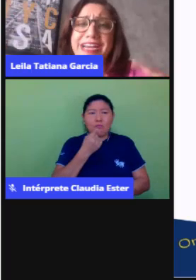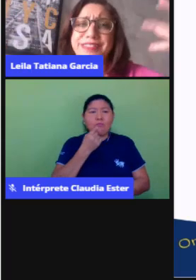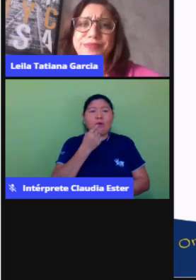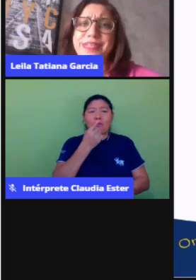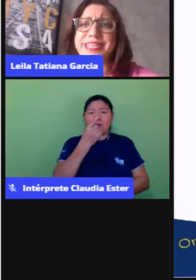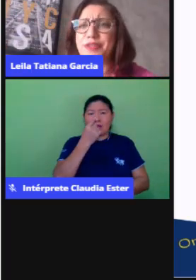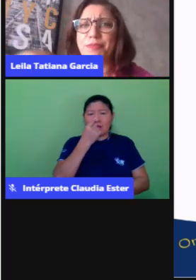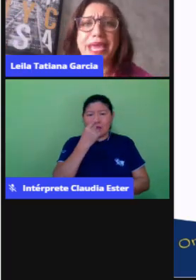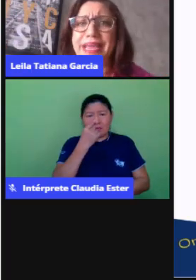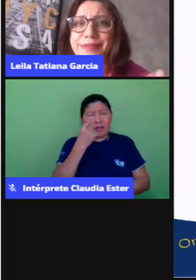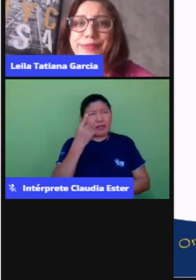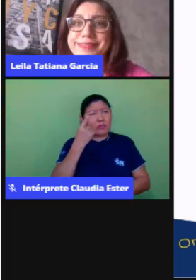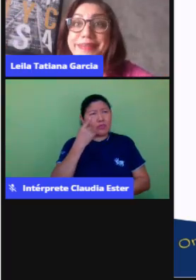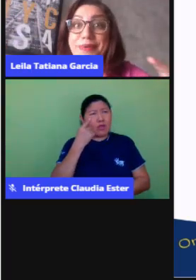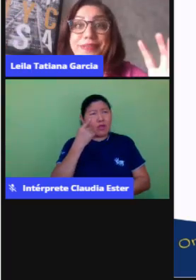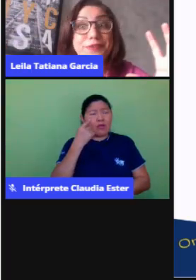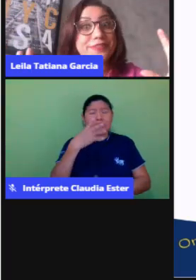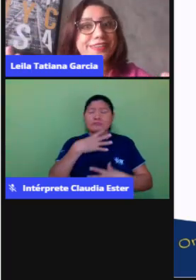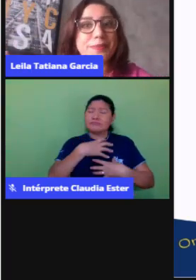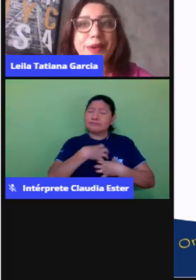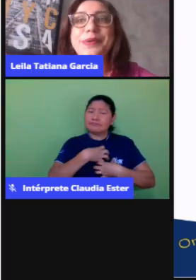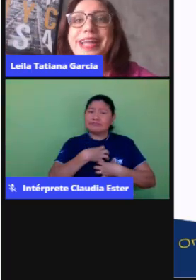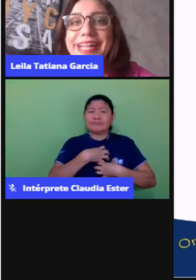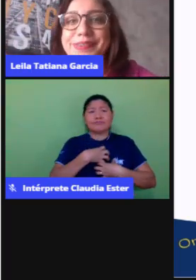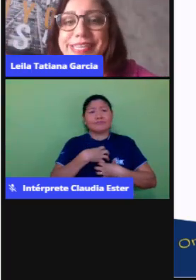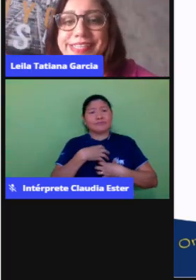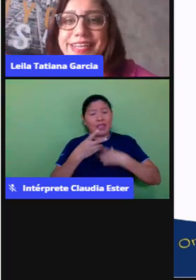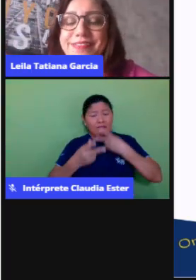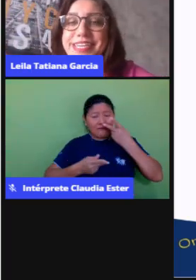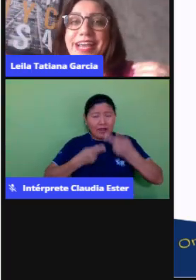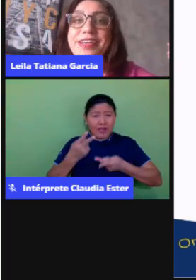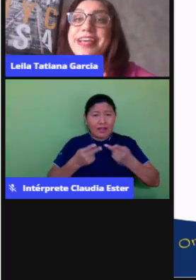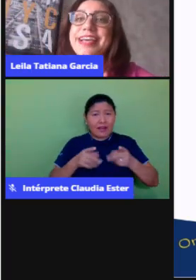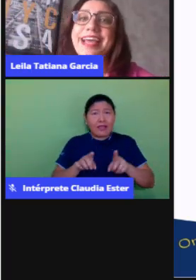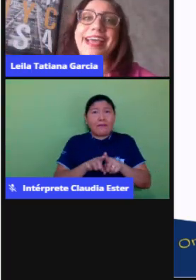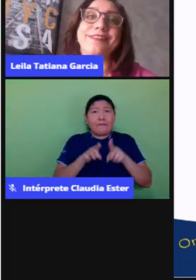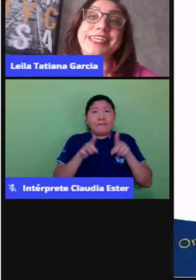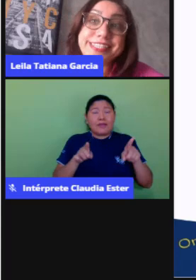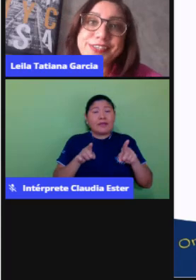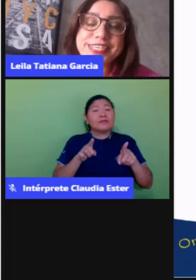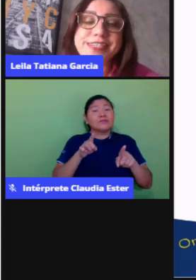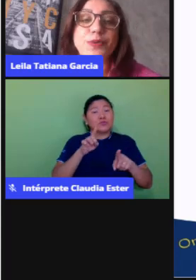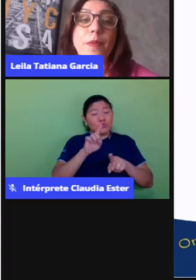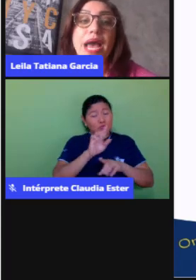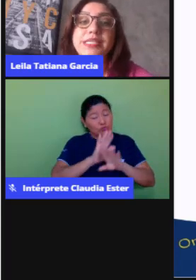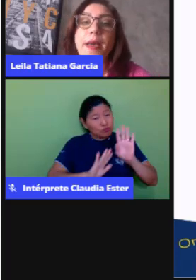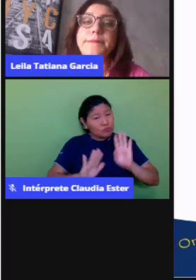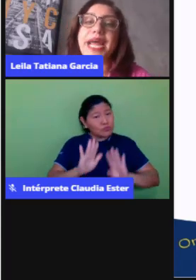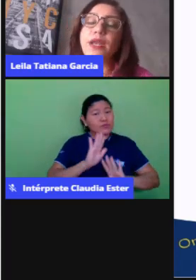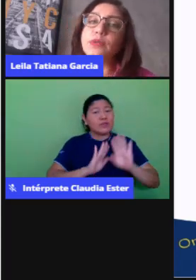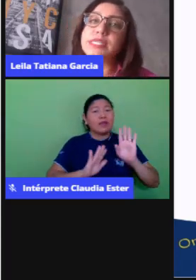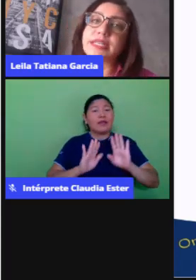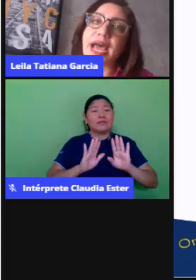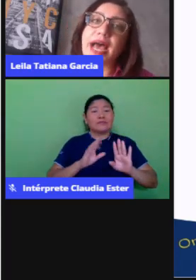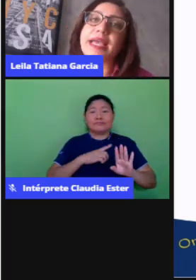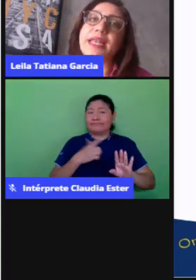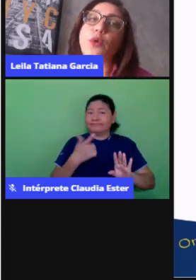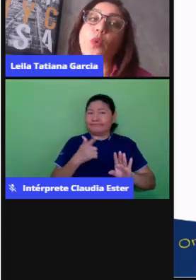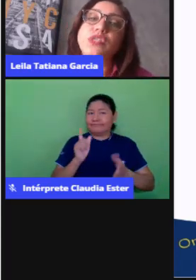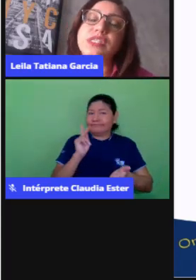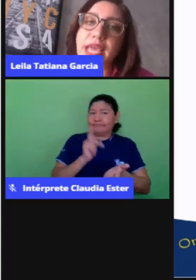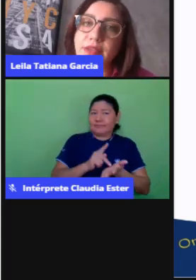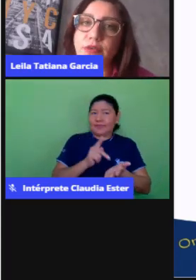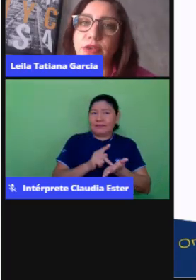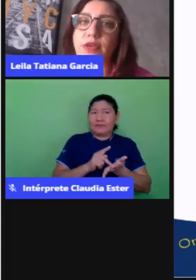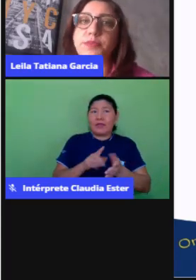Eles conversam, têm sentimentos, então a gente tem que tomar cuidado com isso. Na verdade, não existe isso, mas para ilustrar